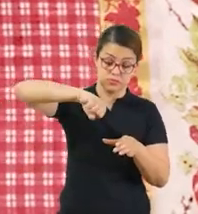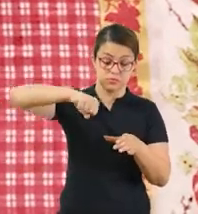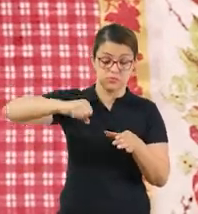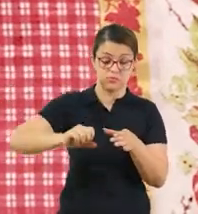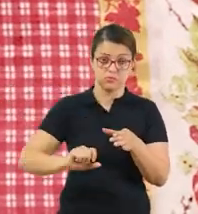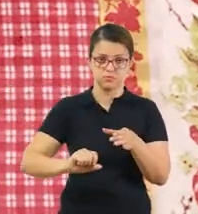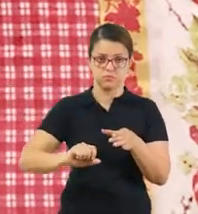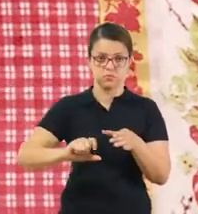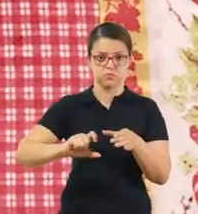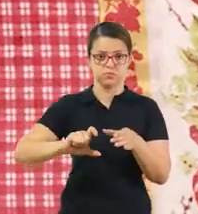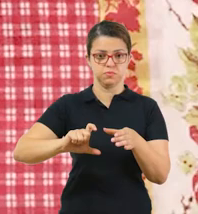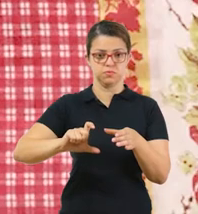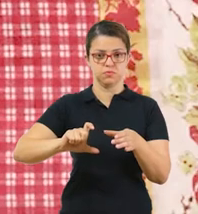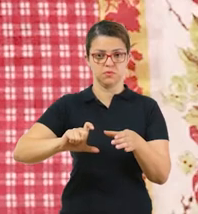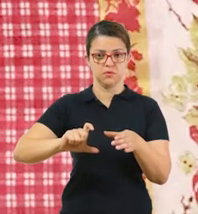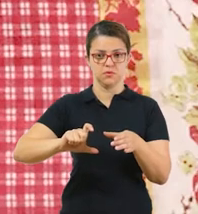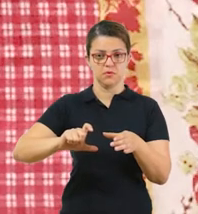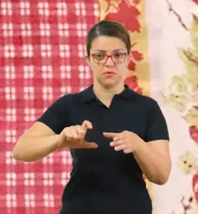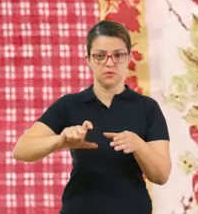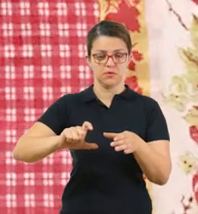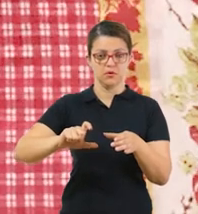bem cheia a bacia.